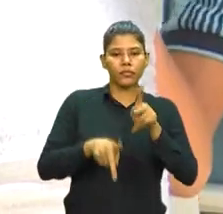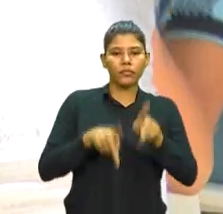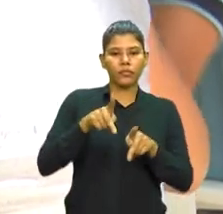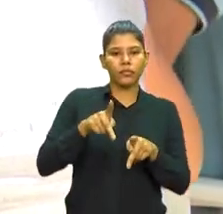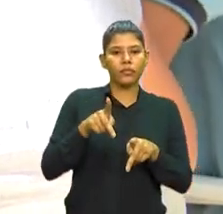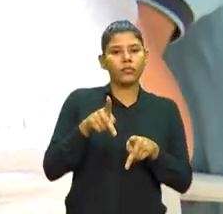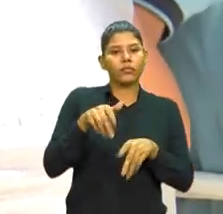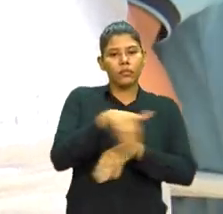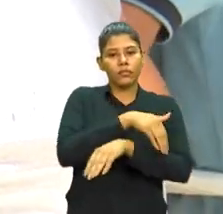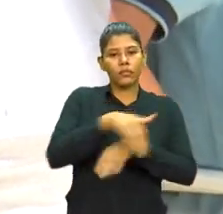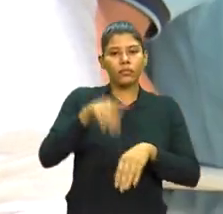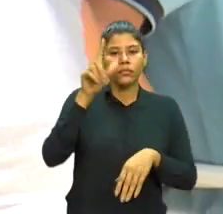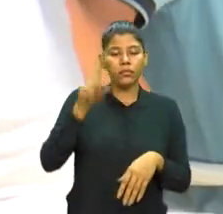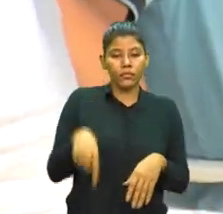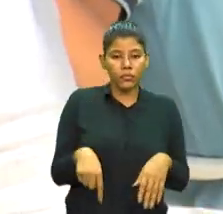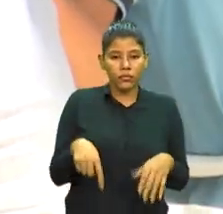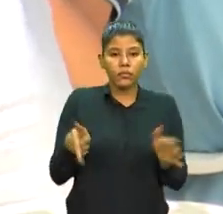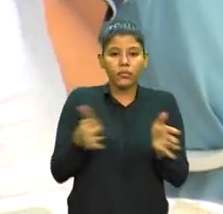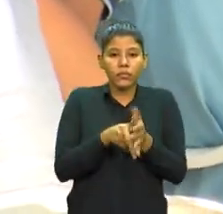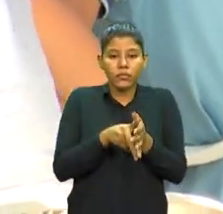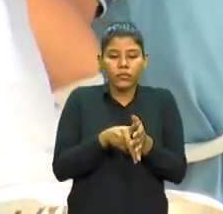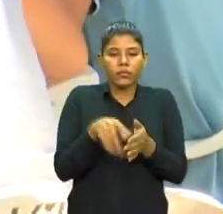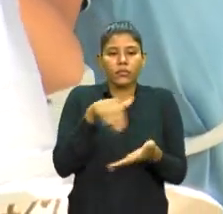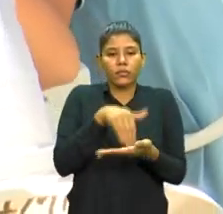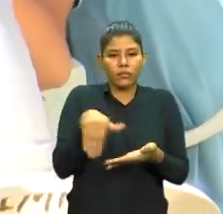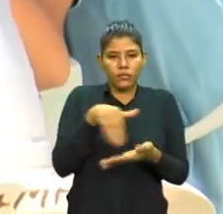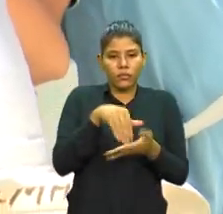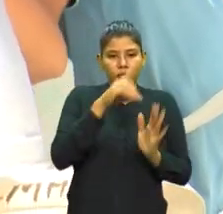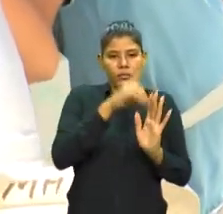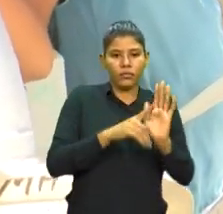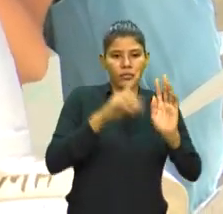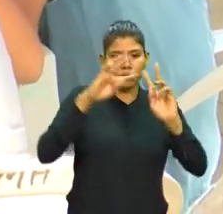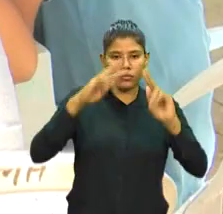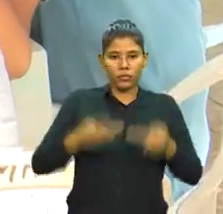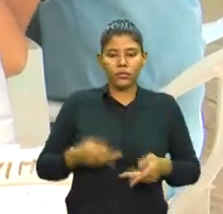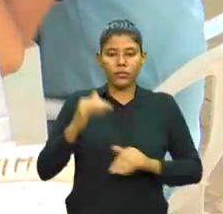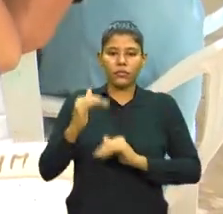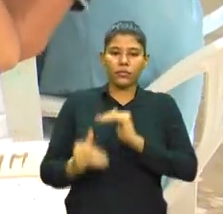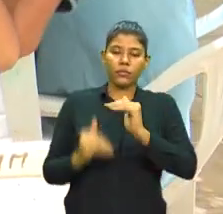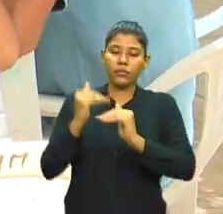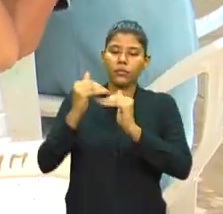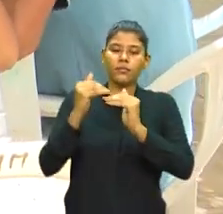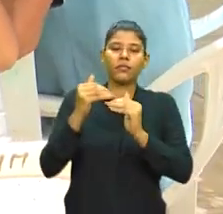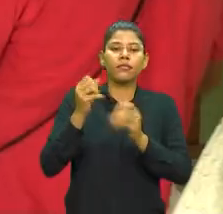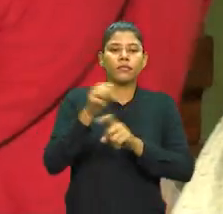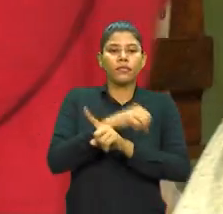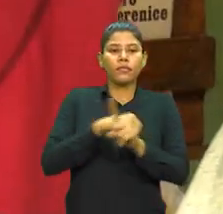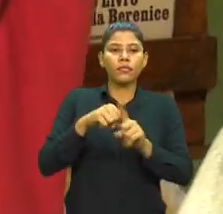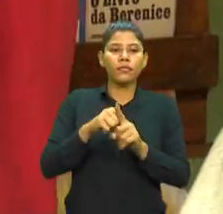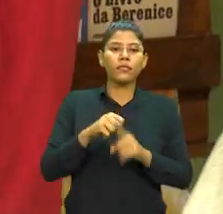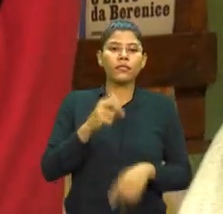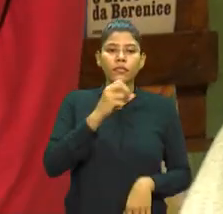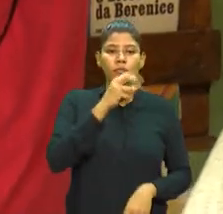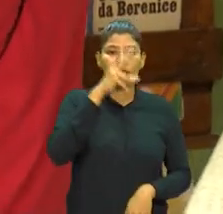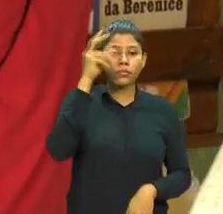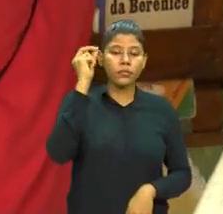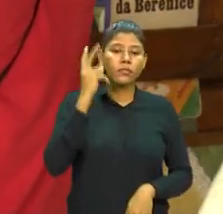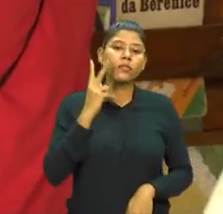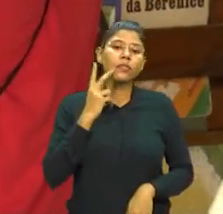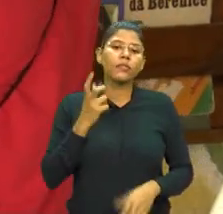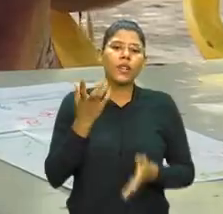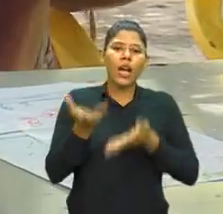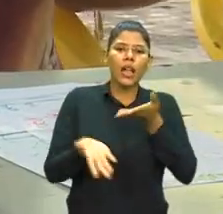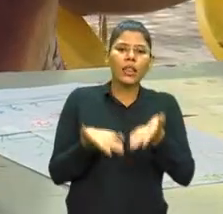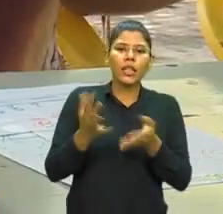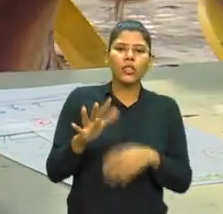um equipamento da Secretaria dos Direitos Humanos e Desenvolvimento Social da Prefeitura de Fortaleza e atende cerca de 100